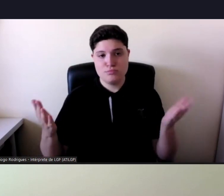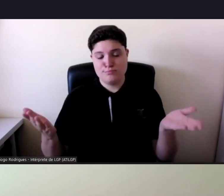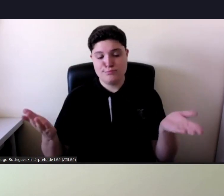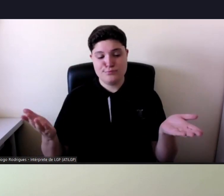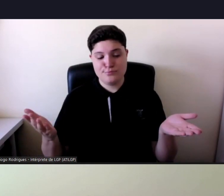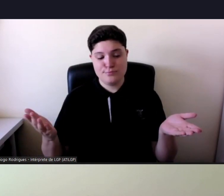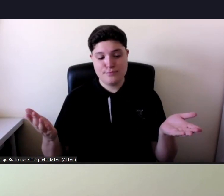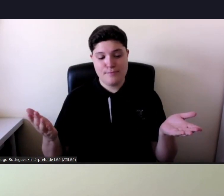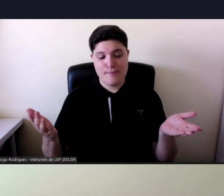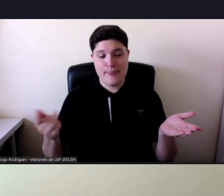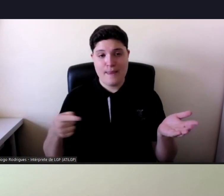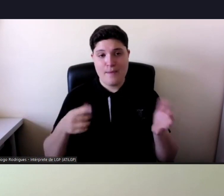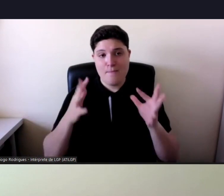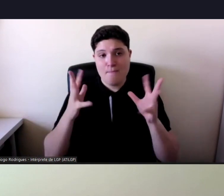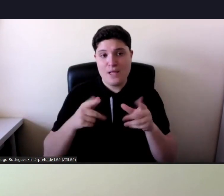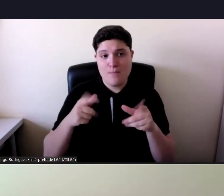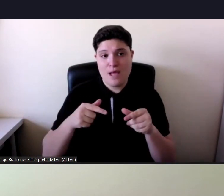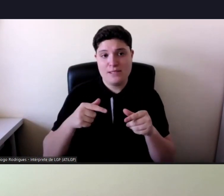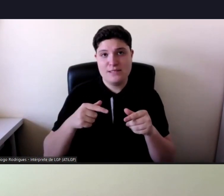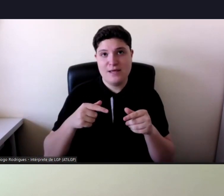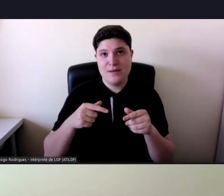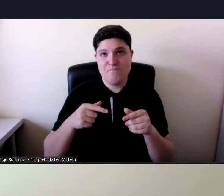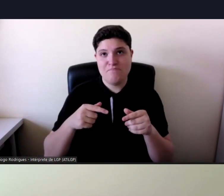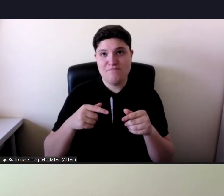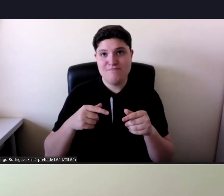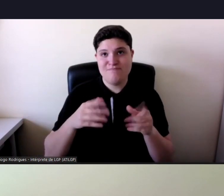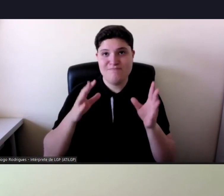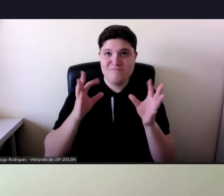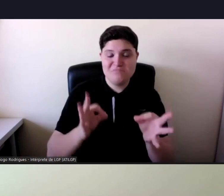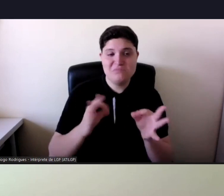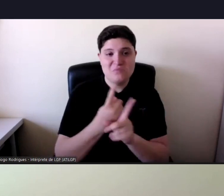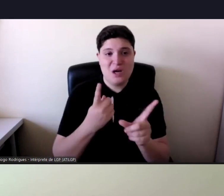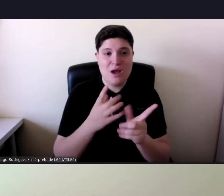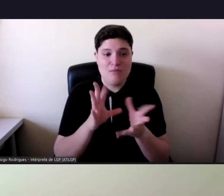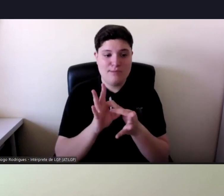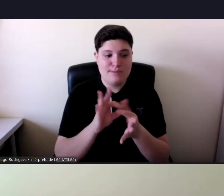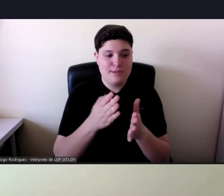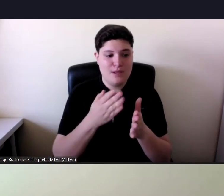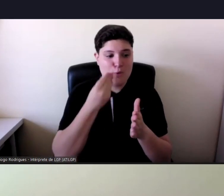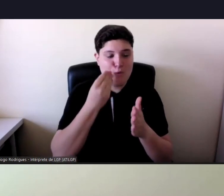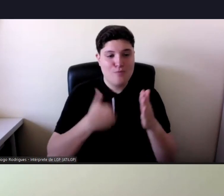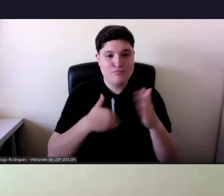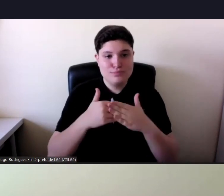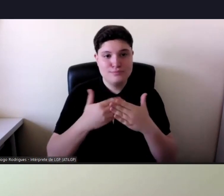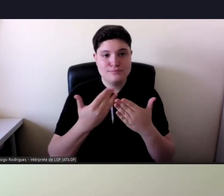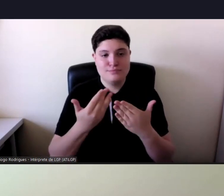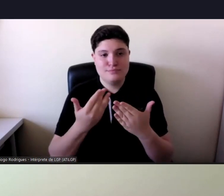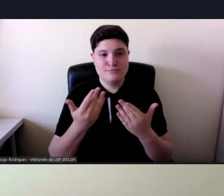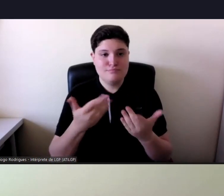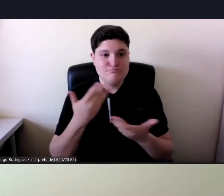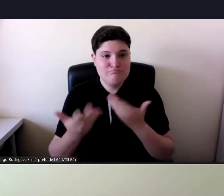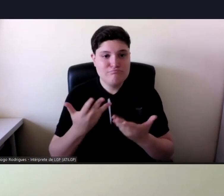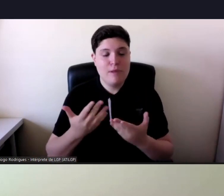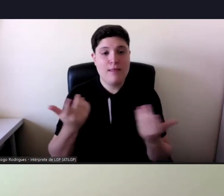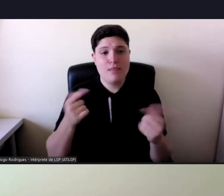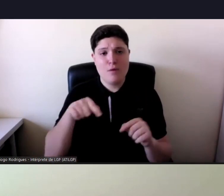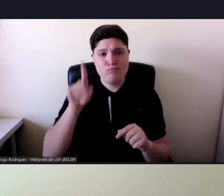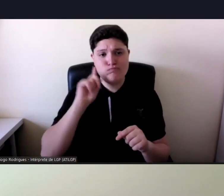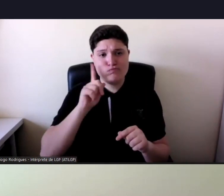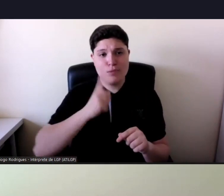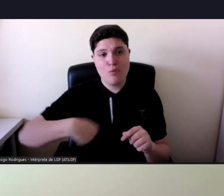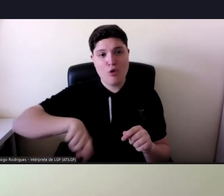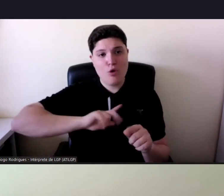as instituições de ensino superior com os objetivos das Nações Unidas, nomeadamente procedendo ao mapeamento e análise